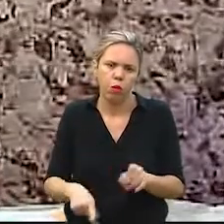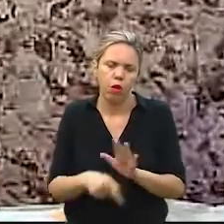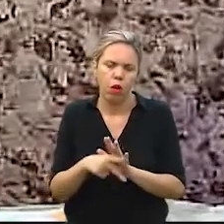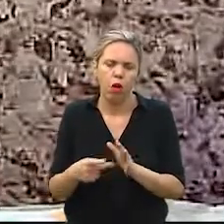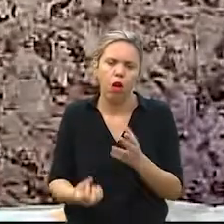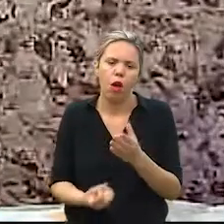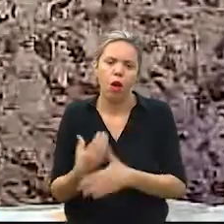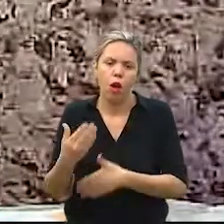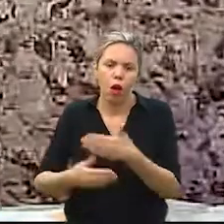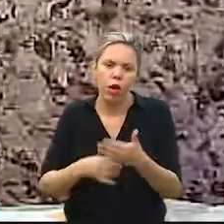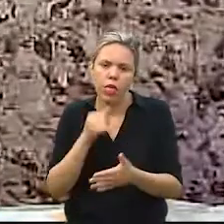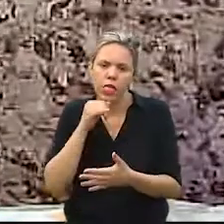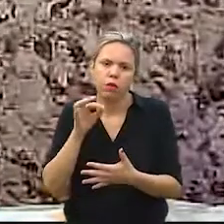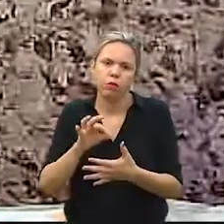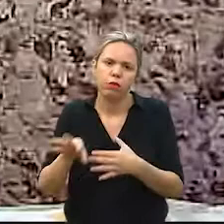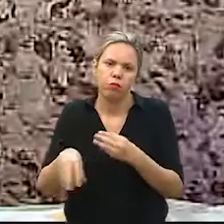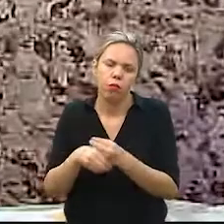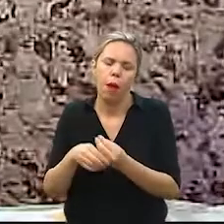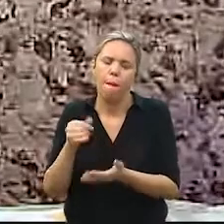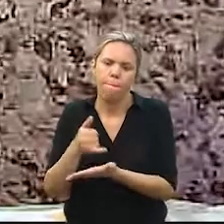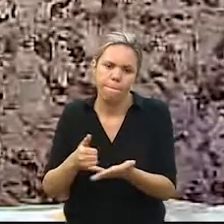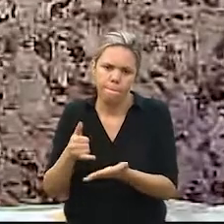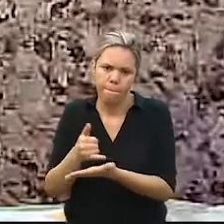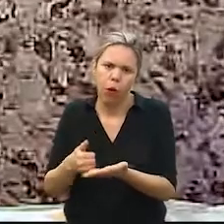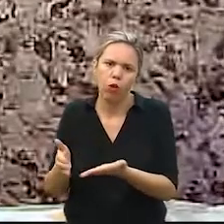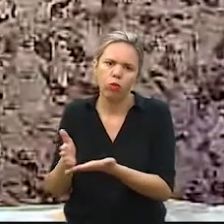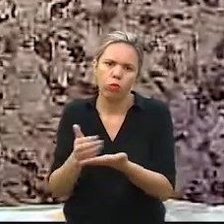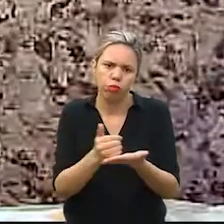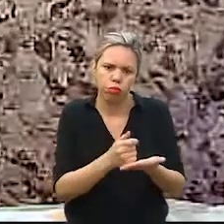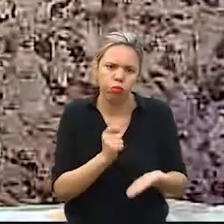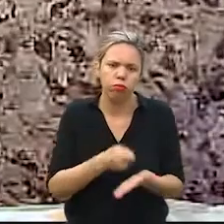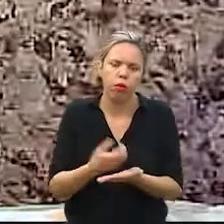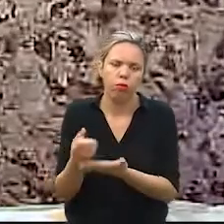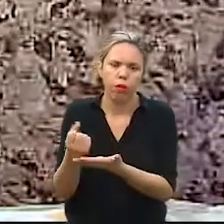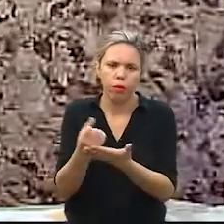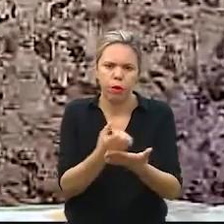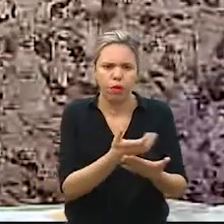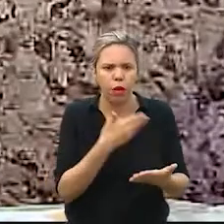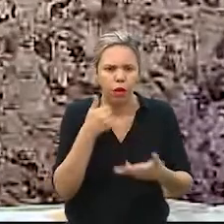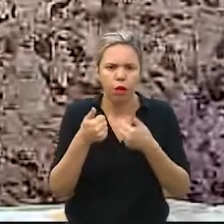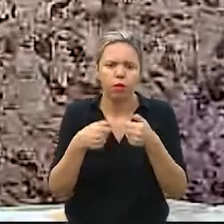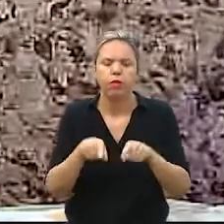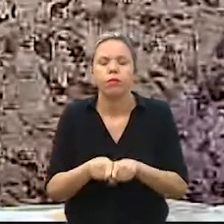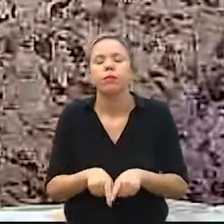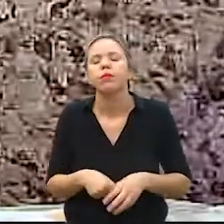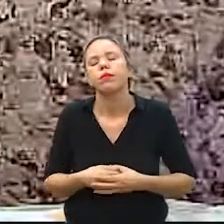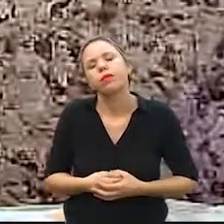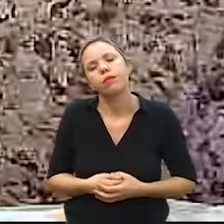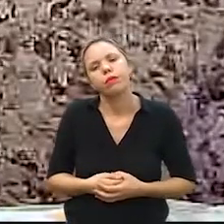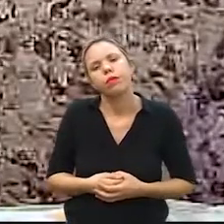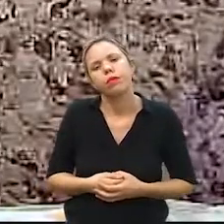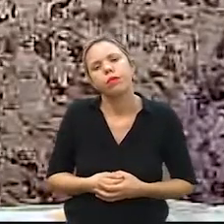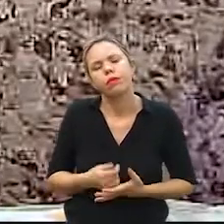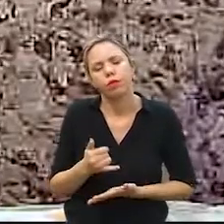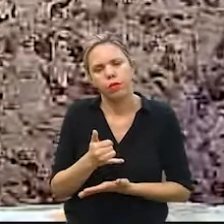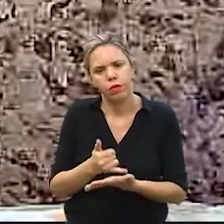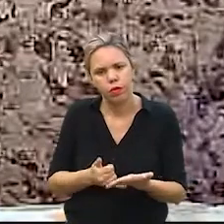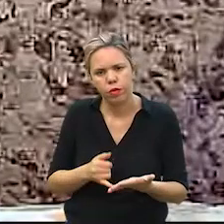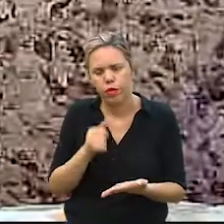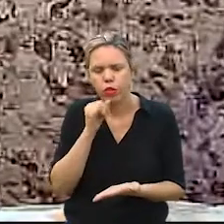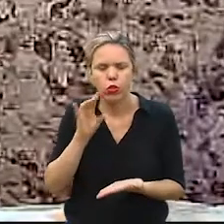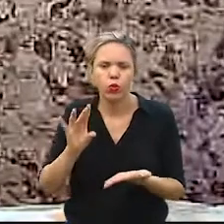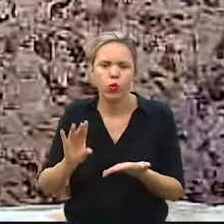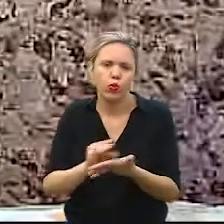elas são compostas de impostos, taxas e contribuição de melhorias, tá? E as receitas de